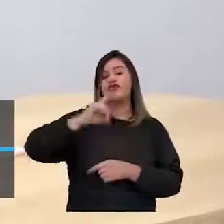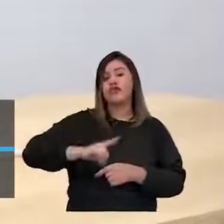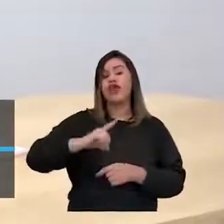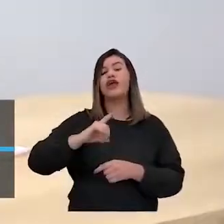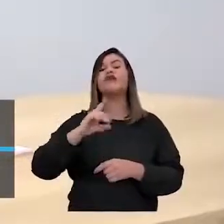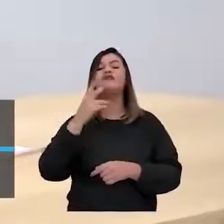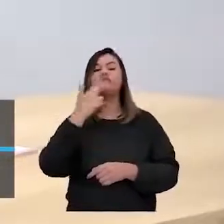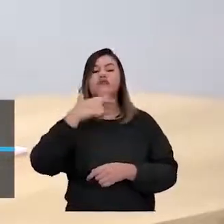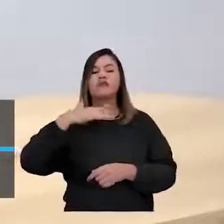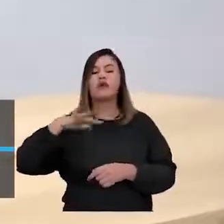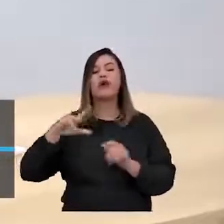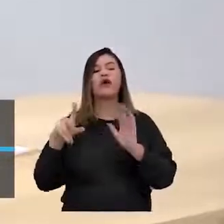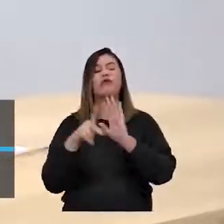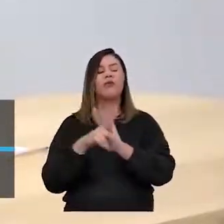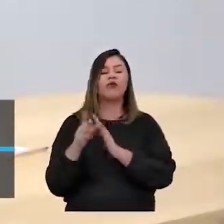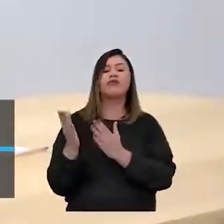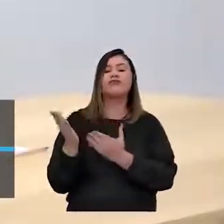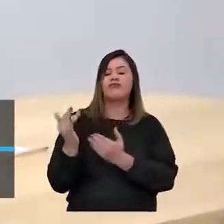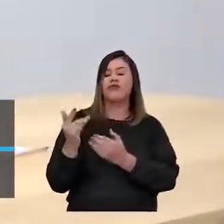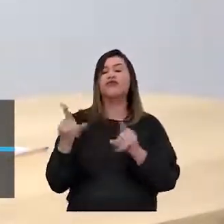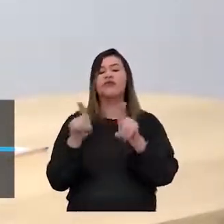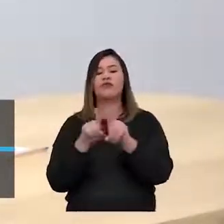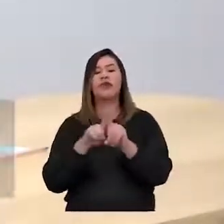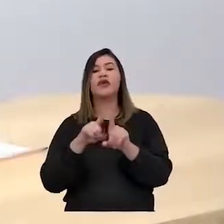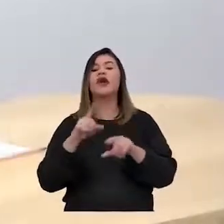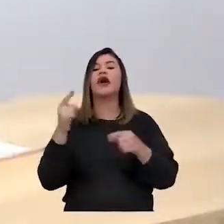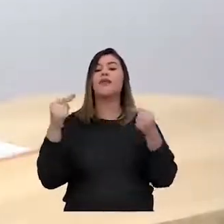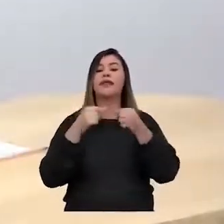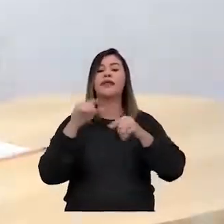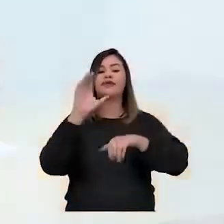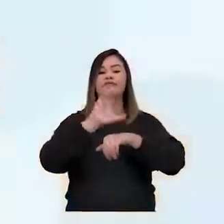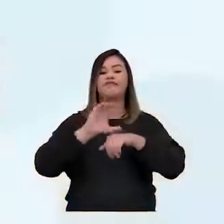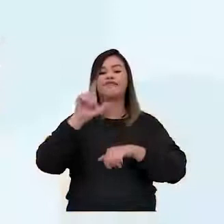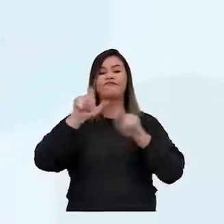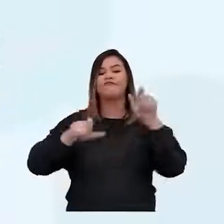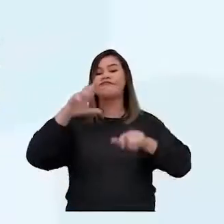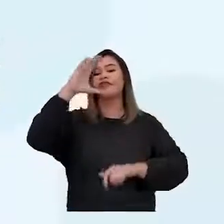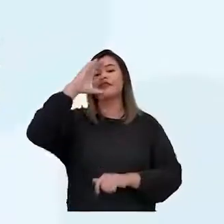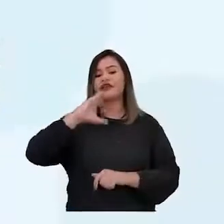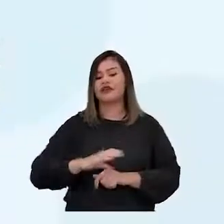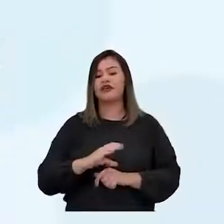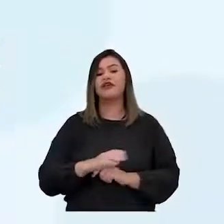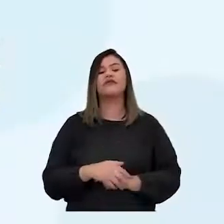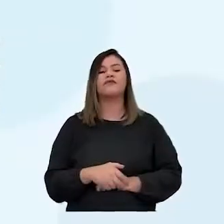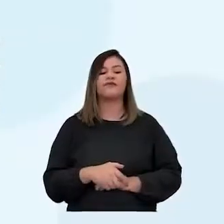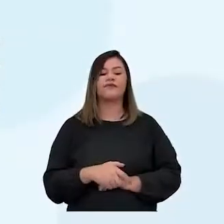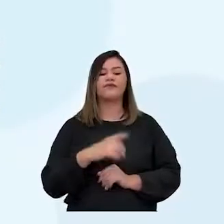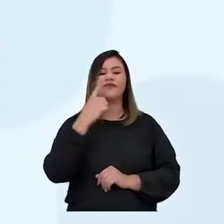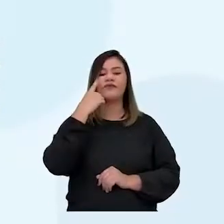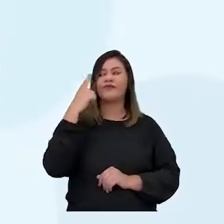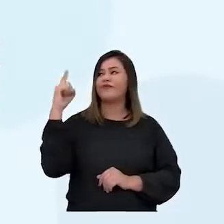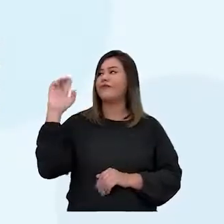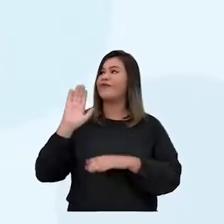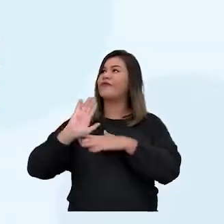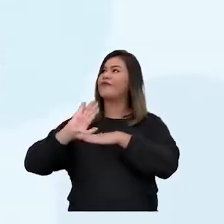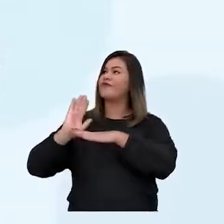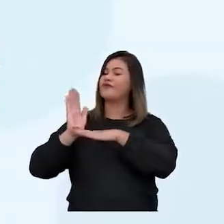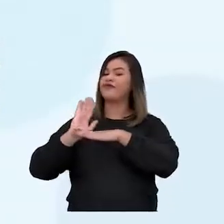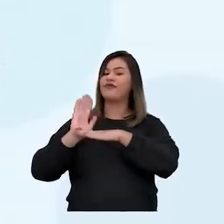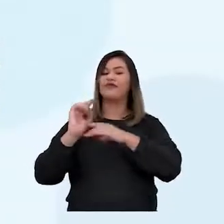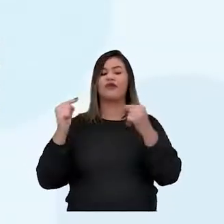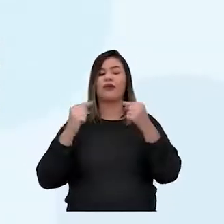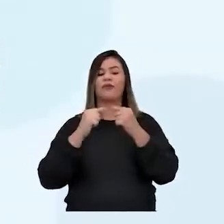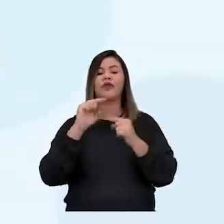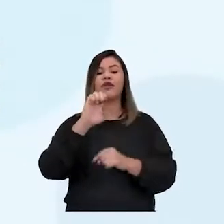nossa Constituição Cidadã. Então vamos dar uma olhada aqui, ó. Bora lá. Nós teremos mais um videozinho falando aí sobre o Estatuto